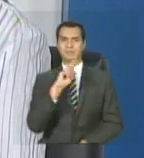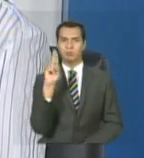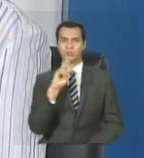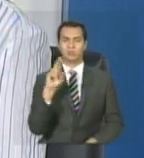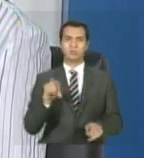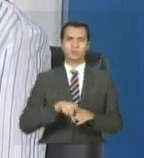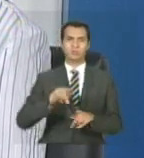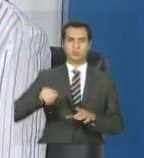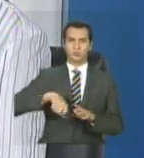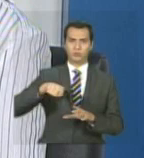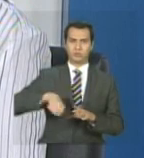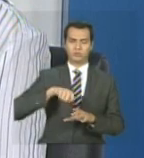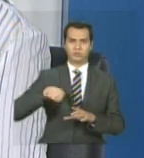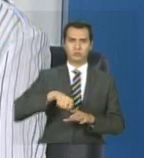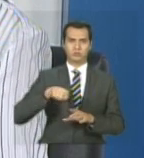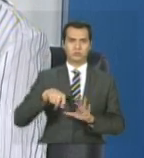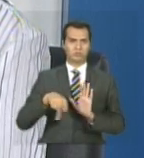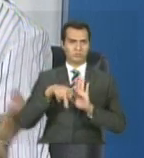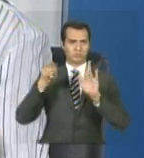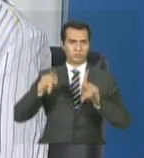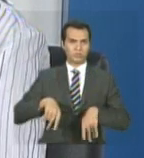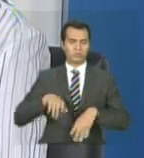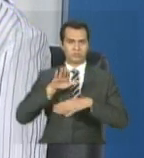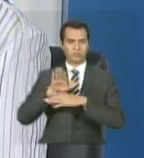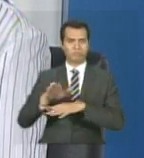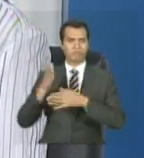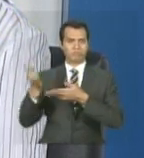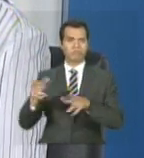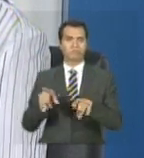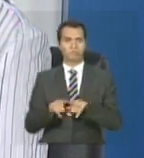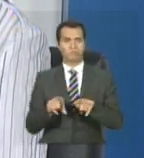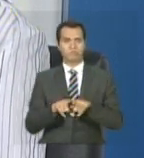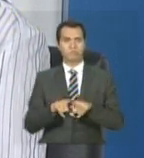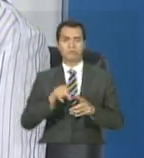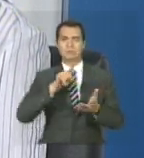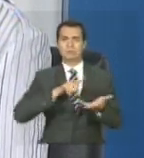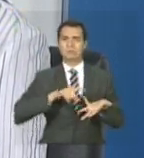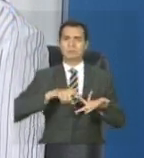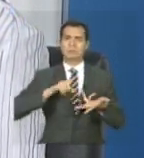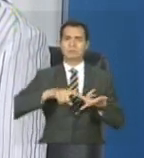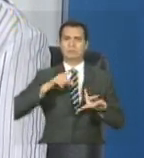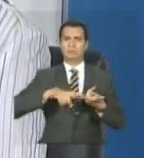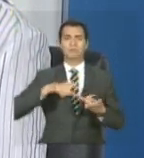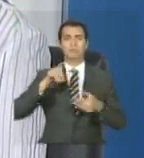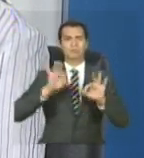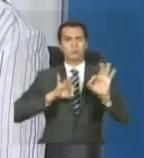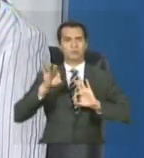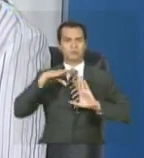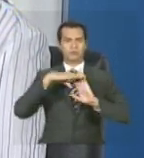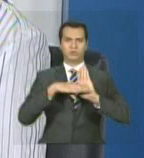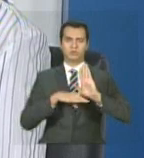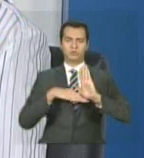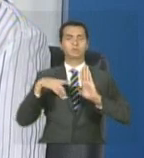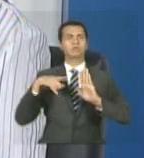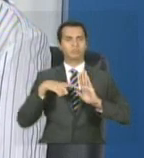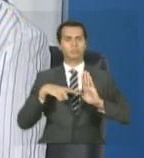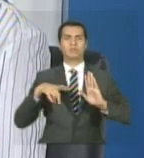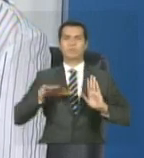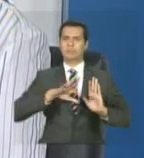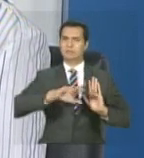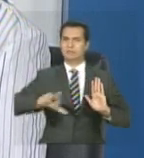cozinhas. Enfim, são, né, programas que passam por vários setores,